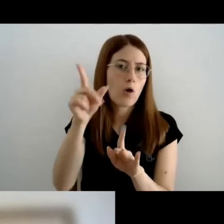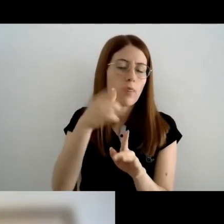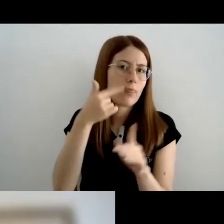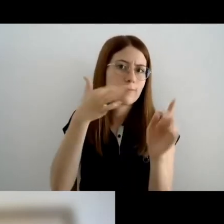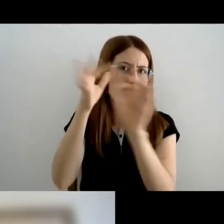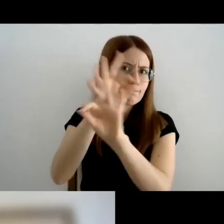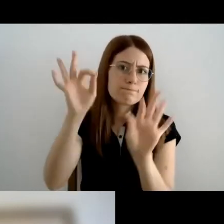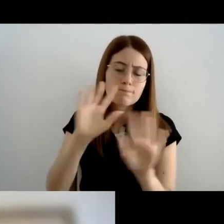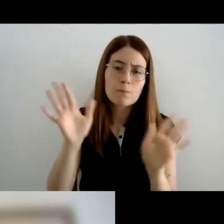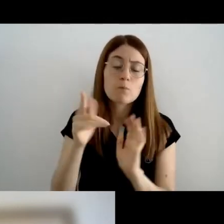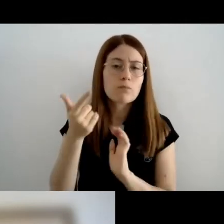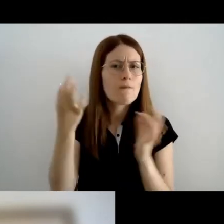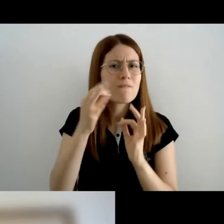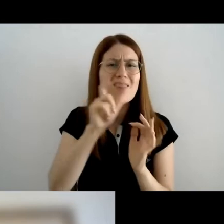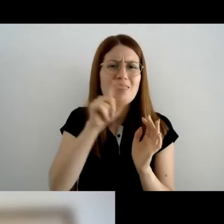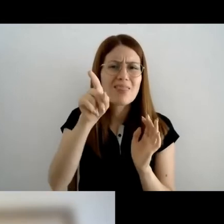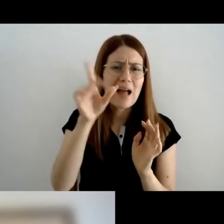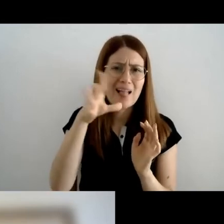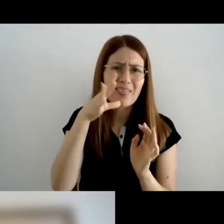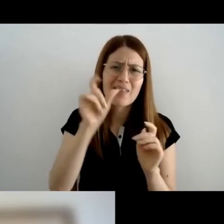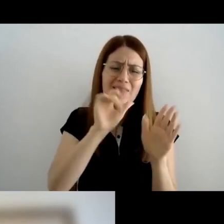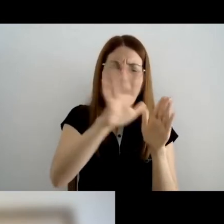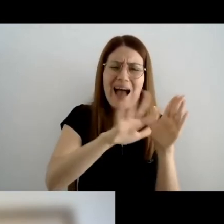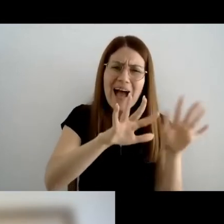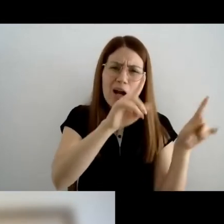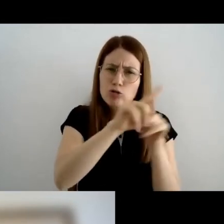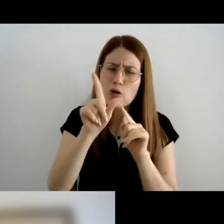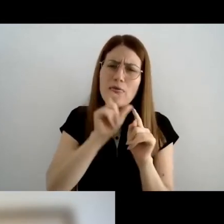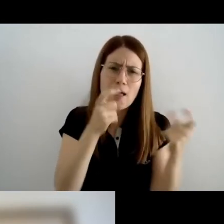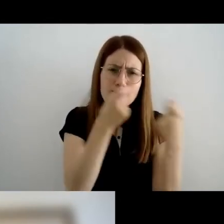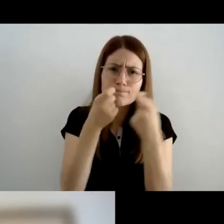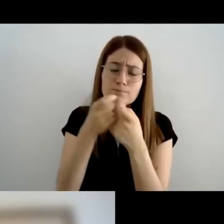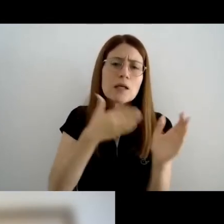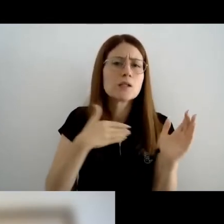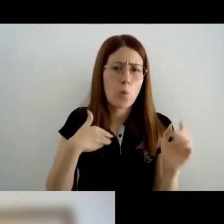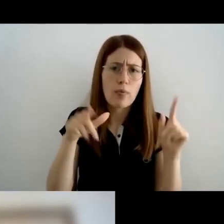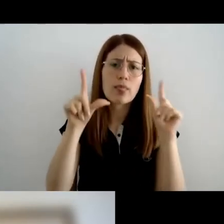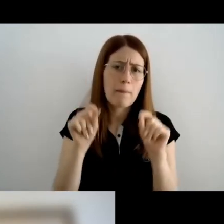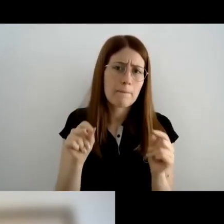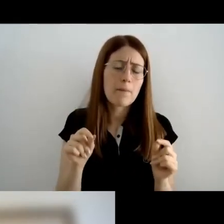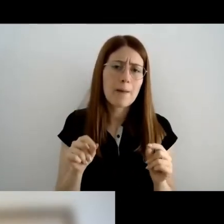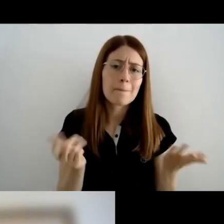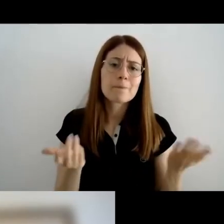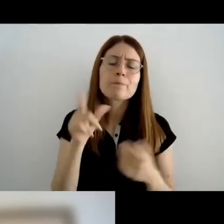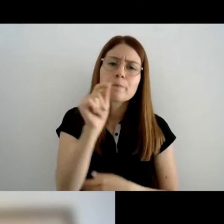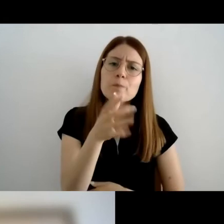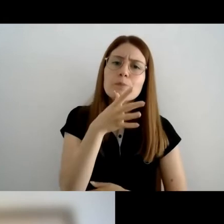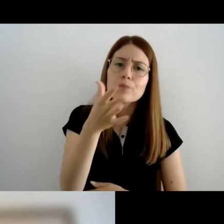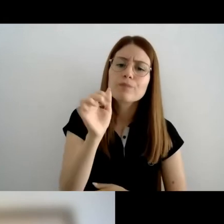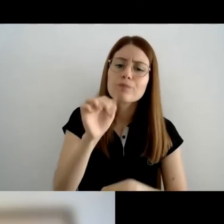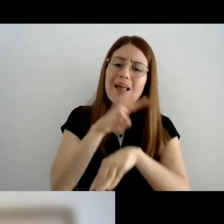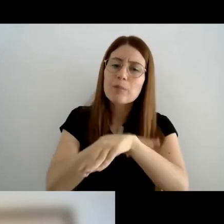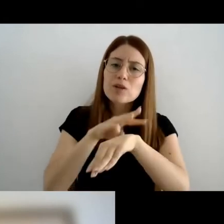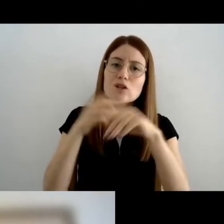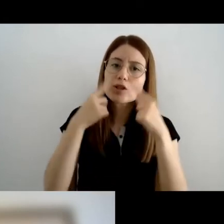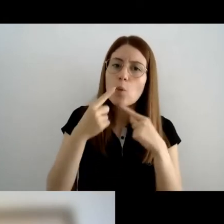dizer-vos que é aplicável a todas as áreas e a saúde não é uma exceção. Também dizer que na administração